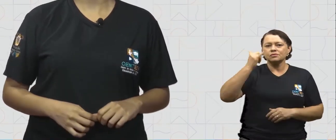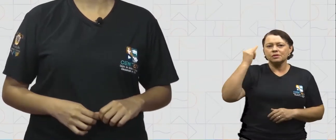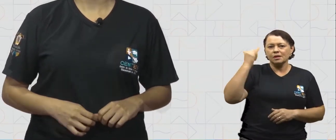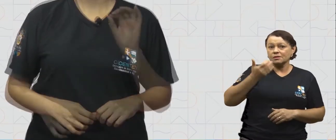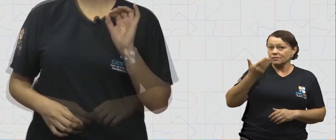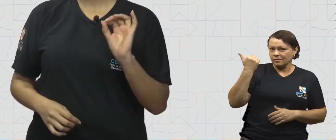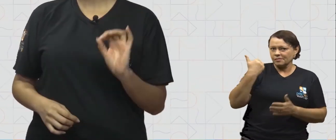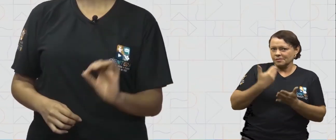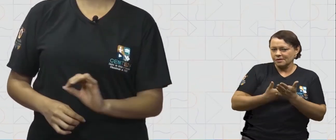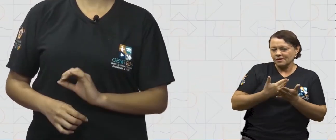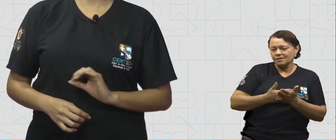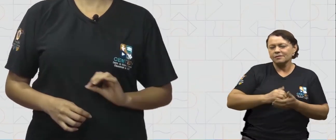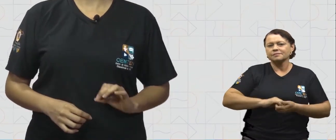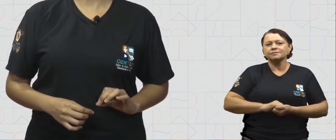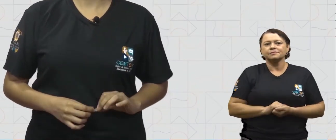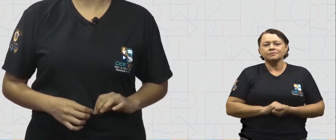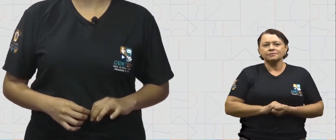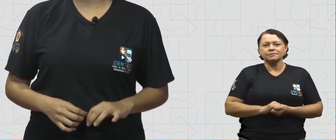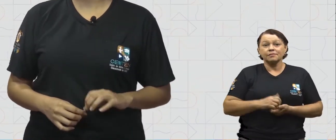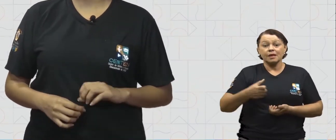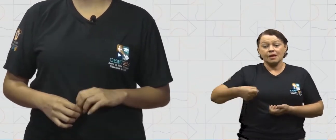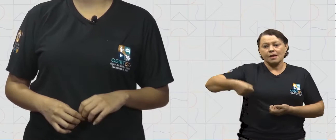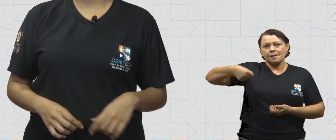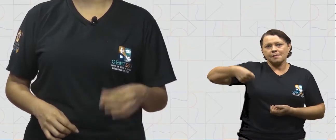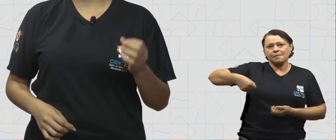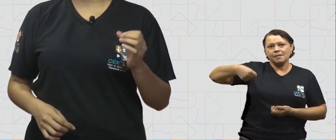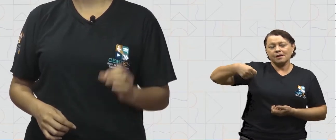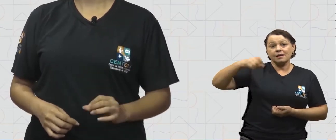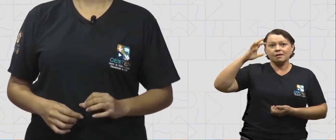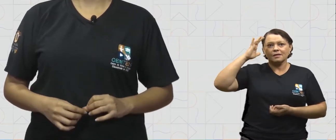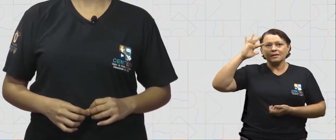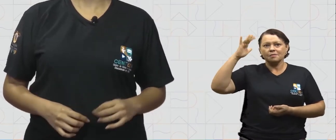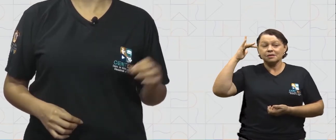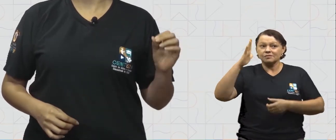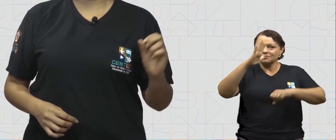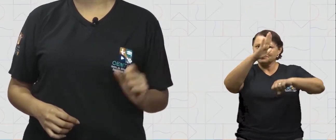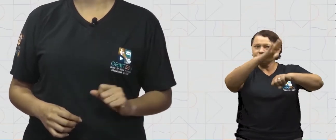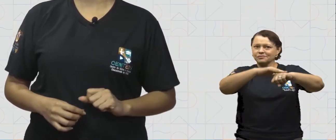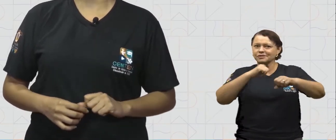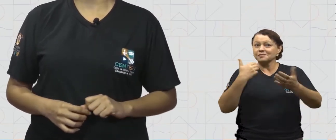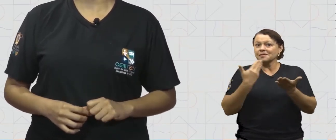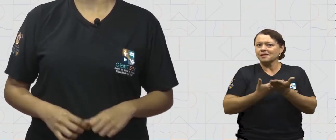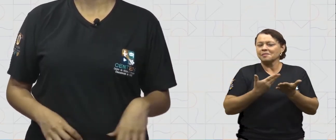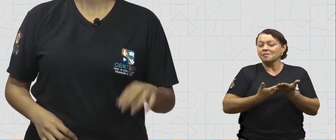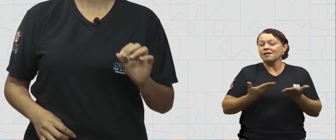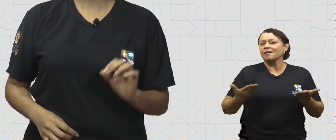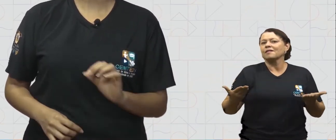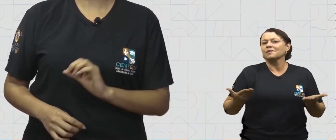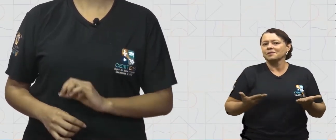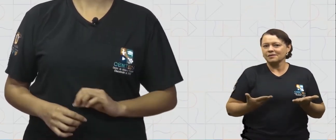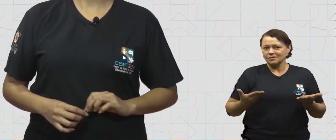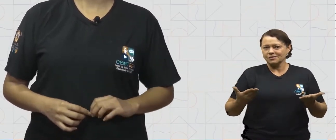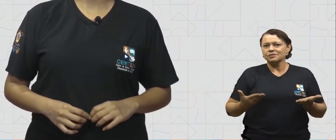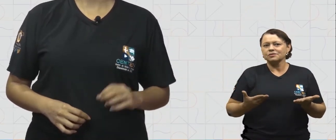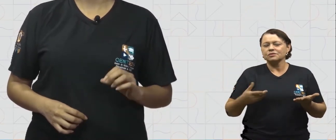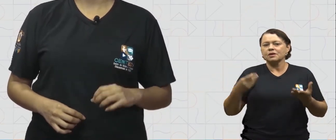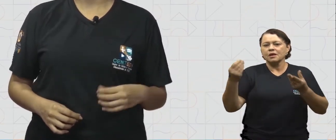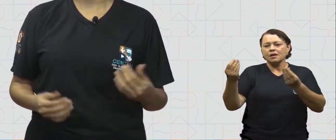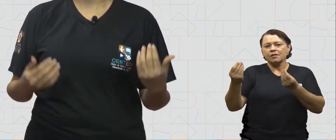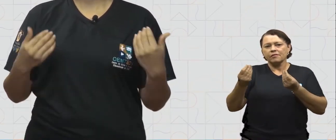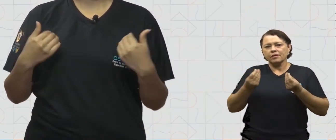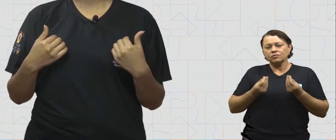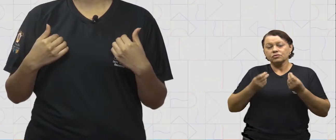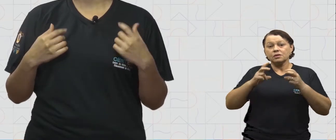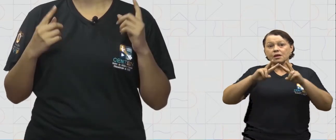uma aula? Nossa maleta da imaginação foi convocada para a aula de hoje. Ela nos proporá um